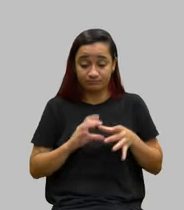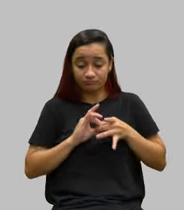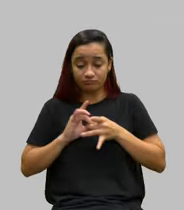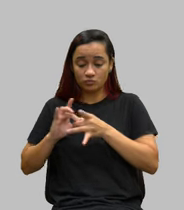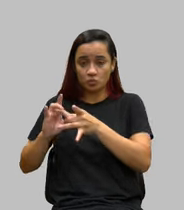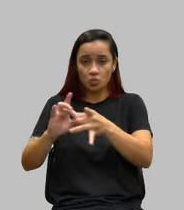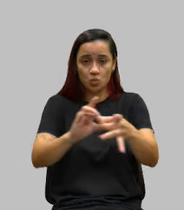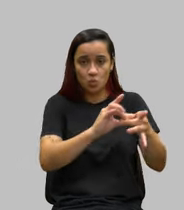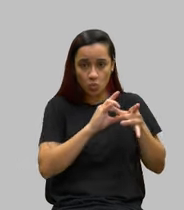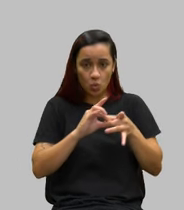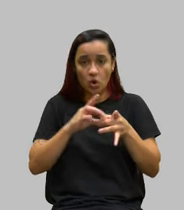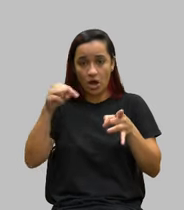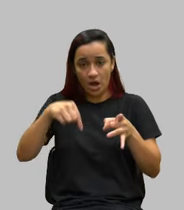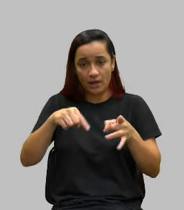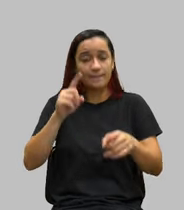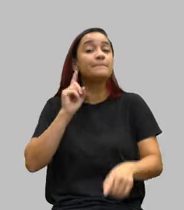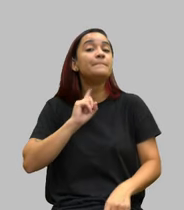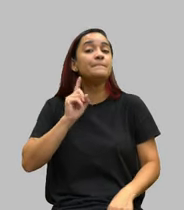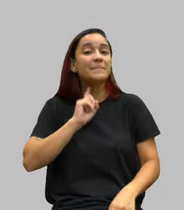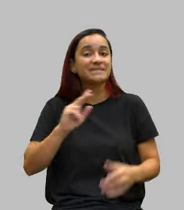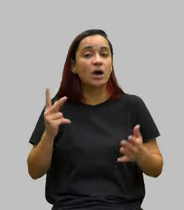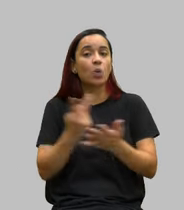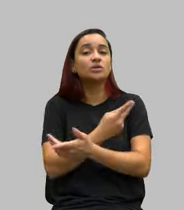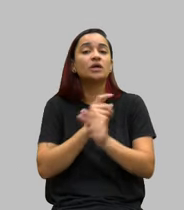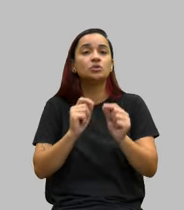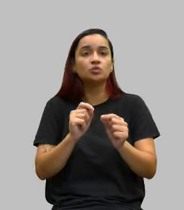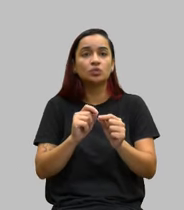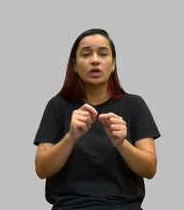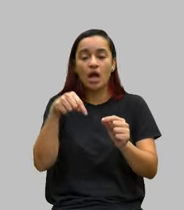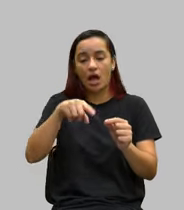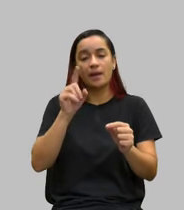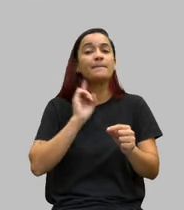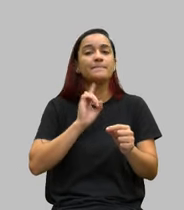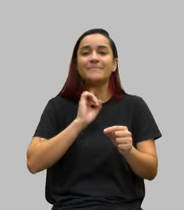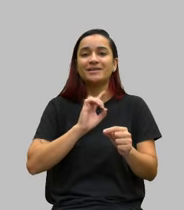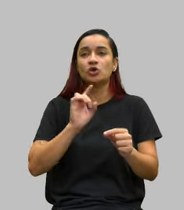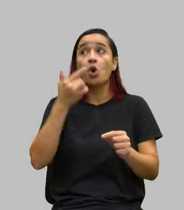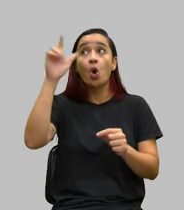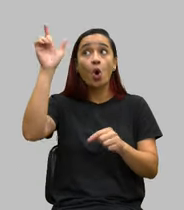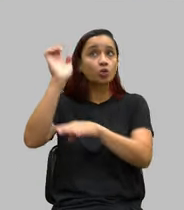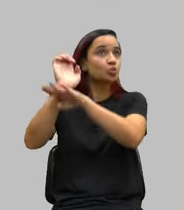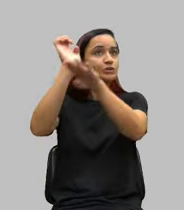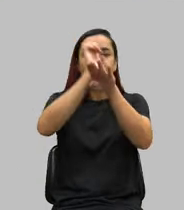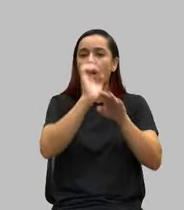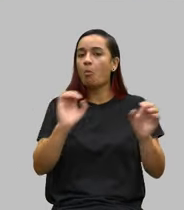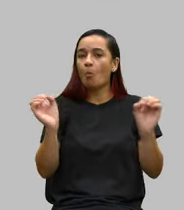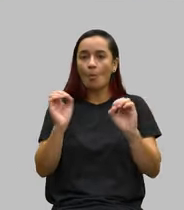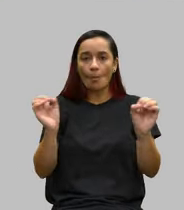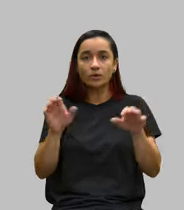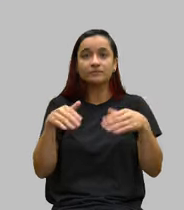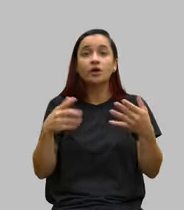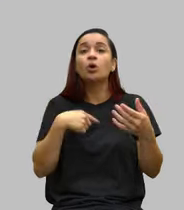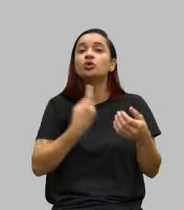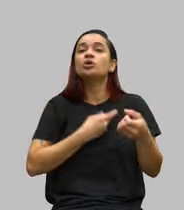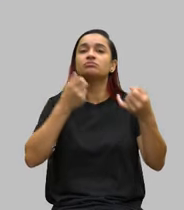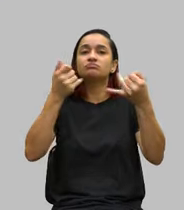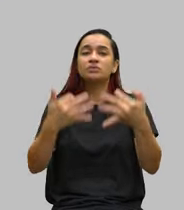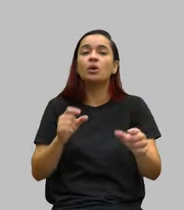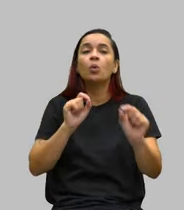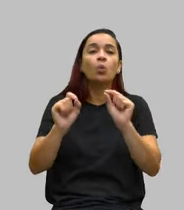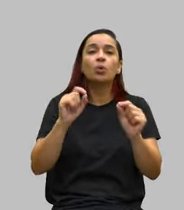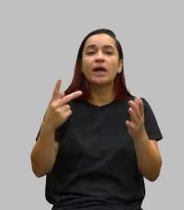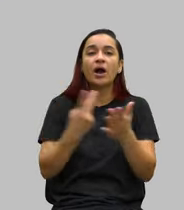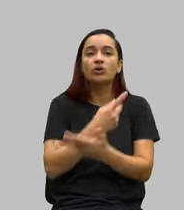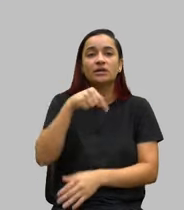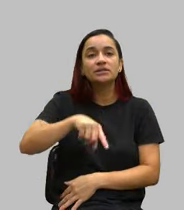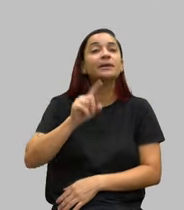acontece aqui em Minas deputados basicamente não acontece em nenhum outro estado da federação então quando a gente a gente diz o que que acontece aqui quando a gente faz essas